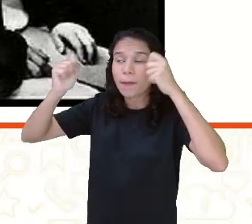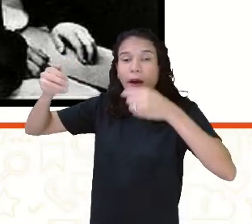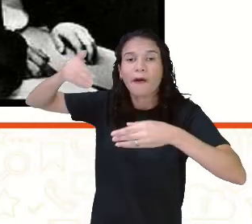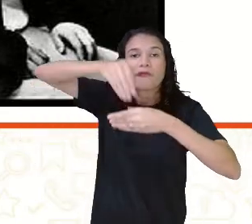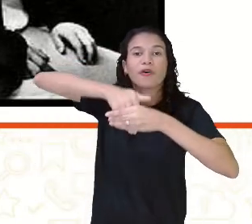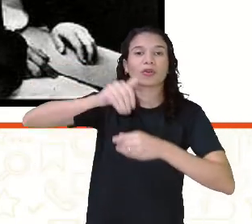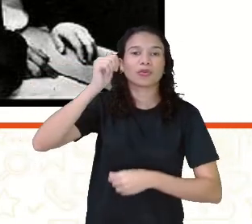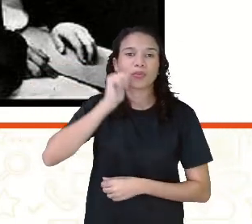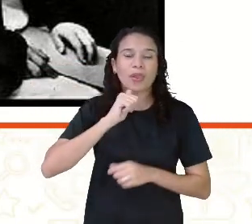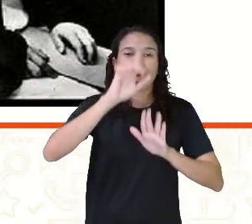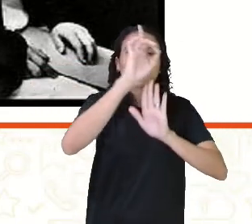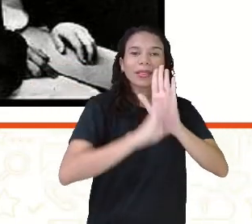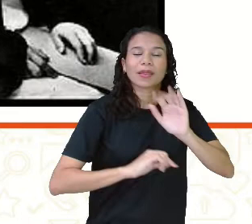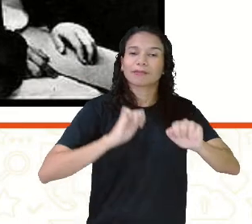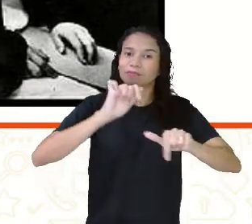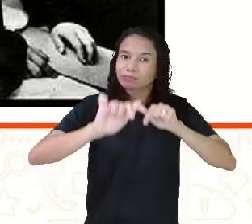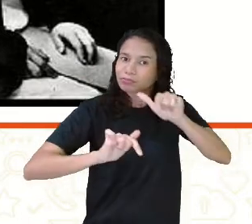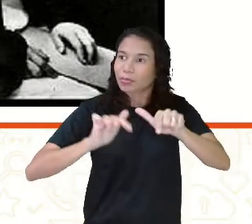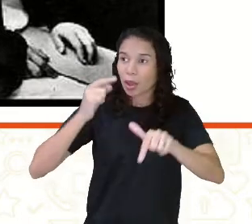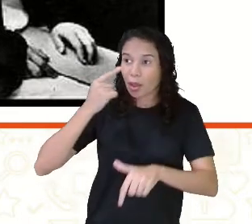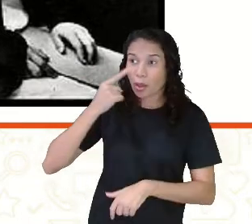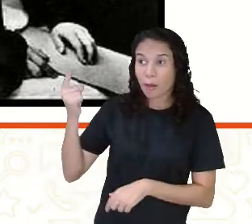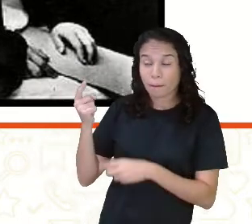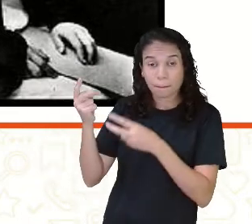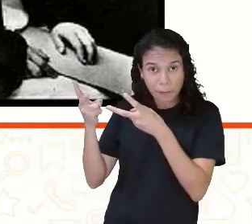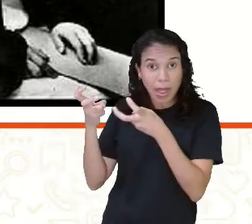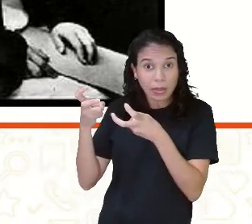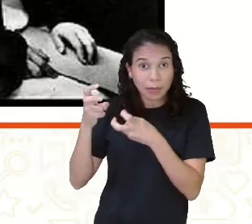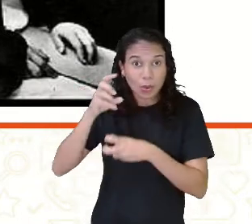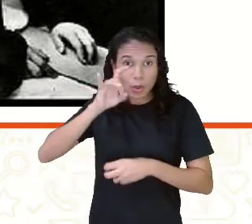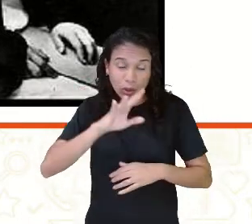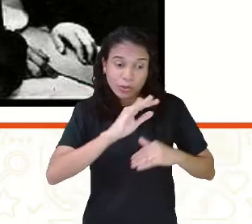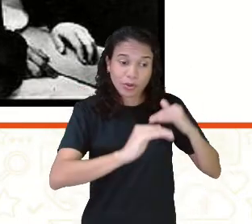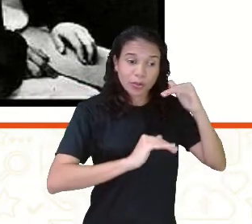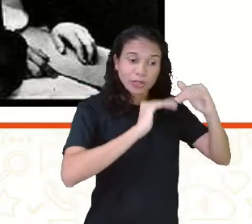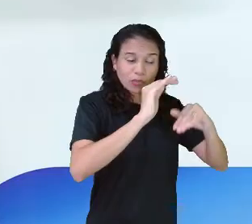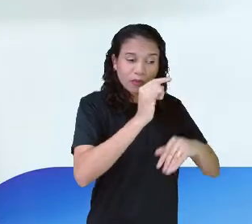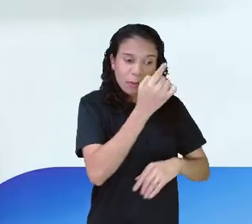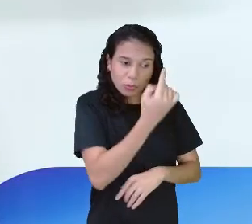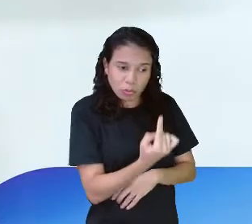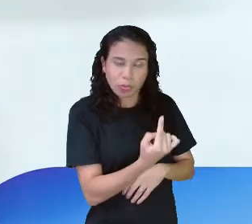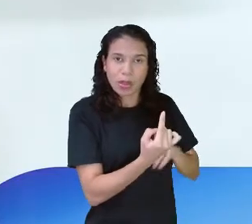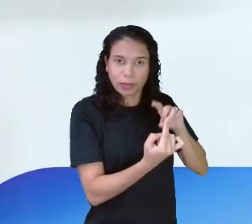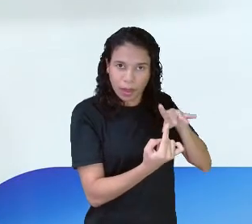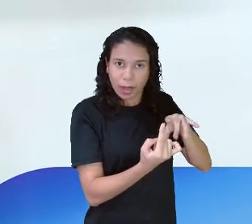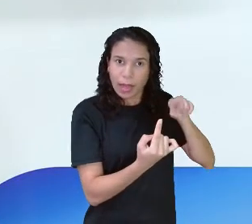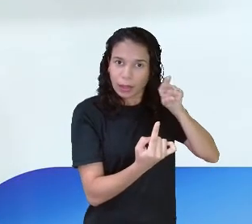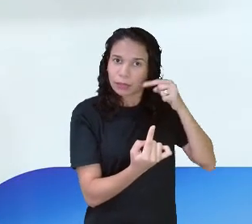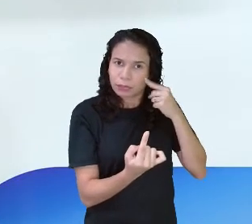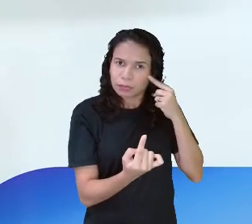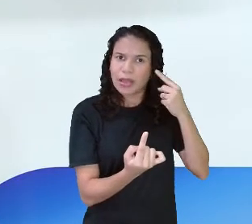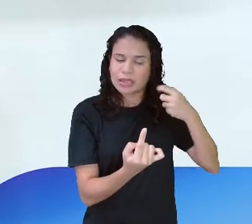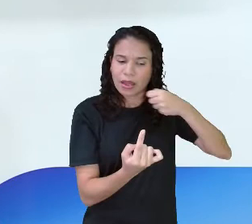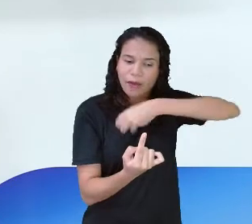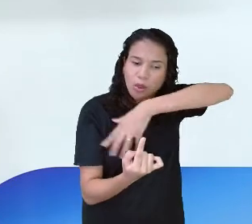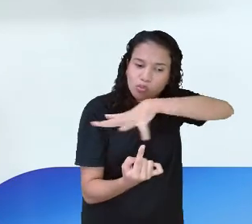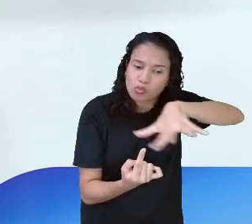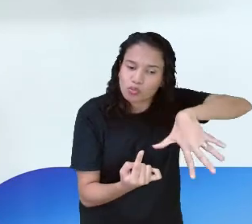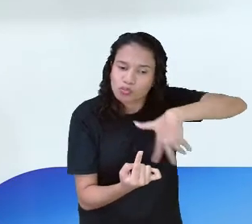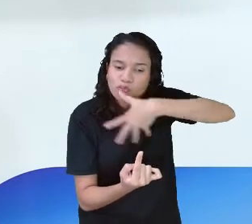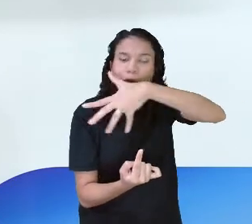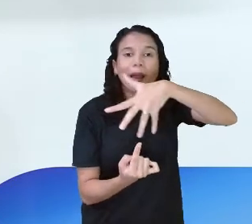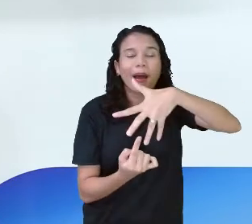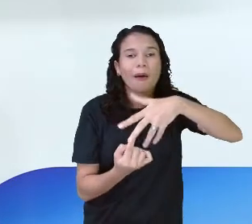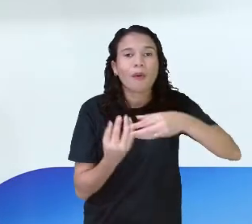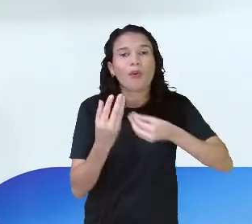pelos direitos trabalhistas. Então, percebam que, além do desenvolvimento individual, existia todo o interesse em trazer